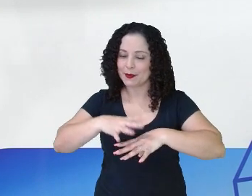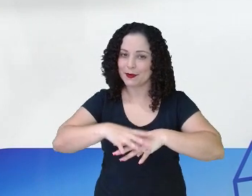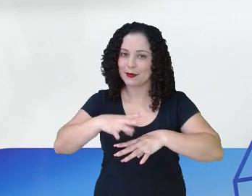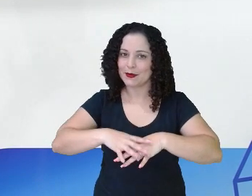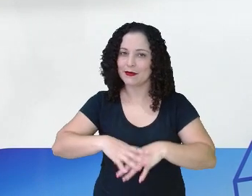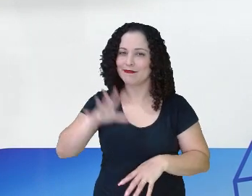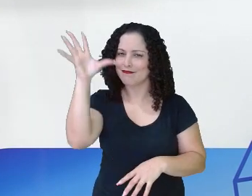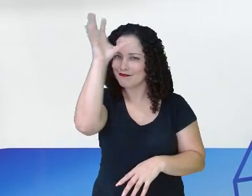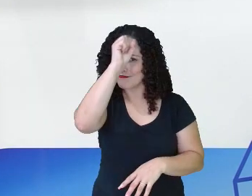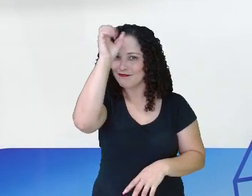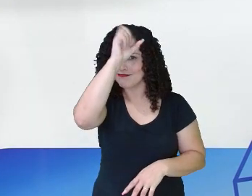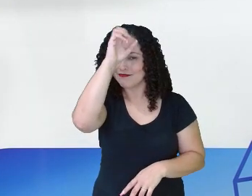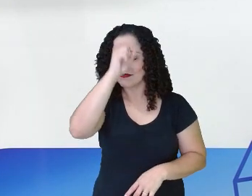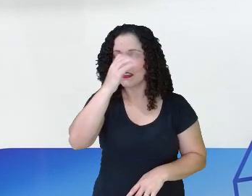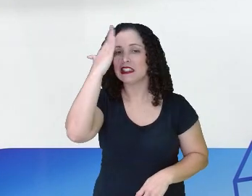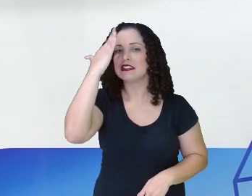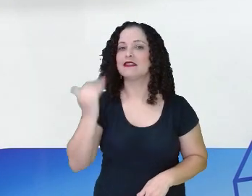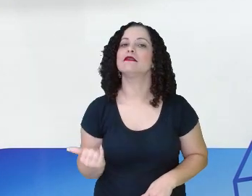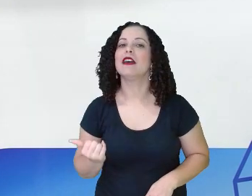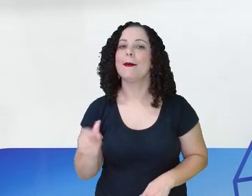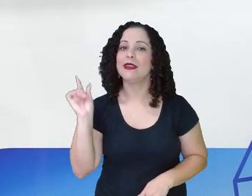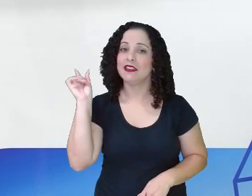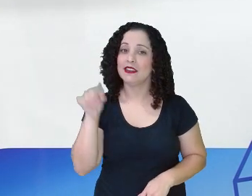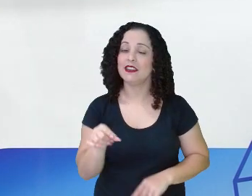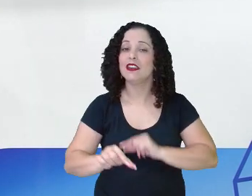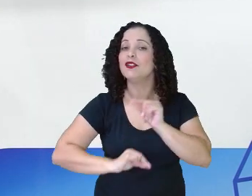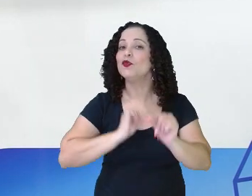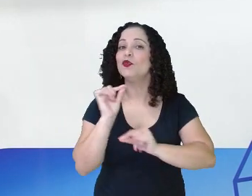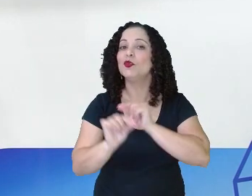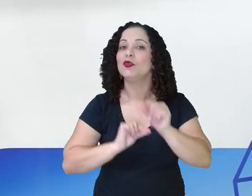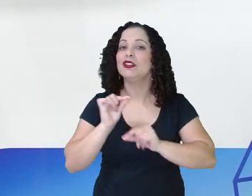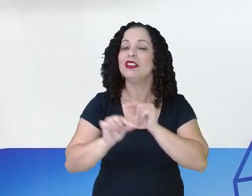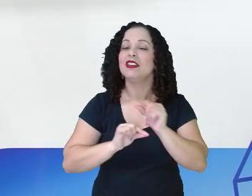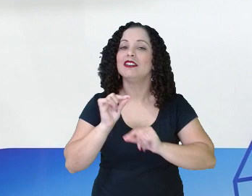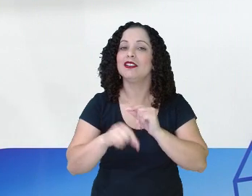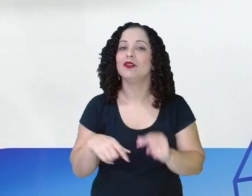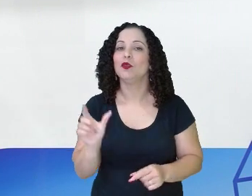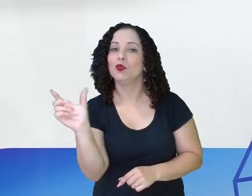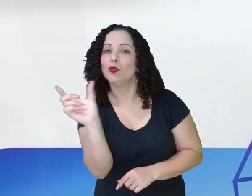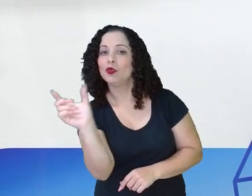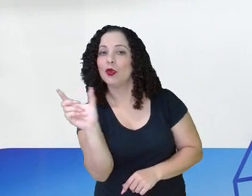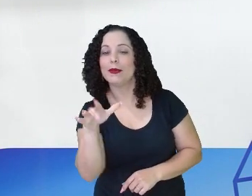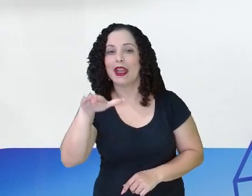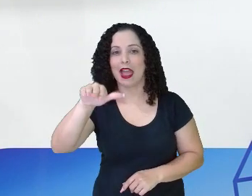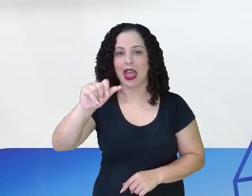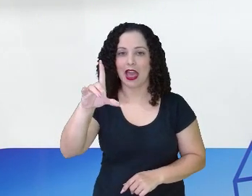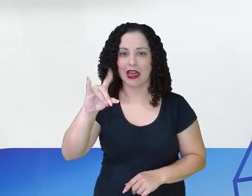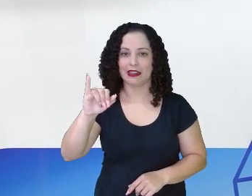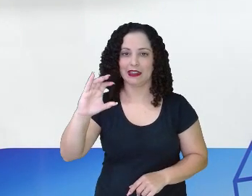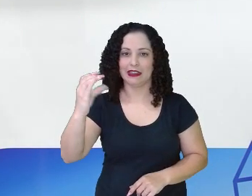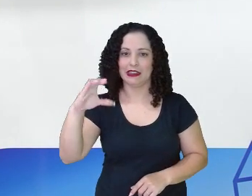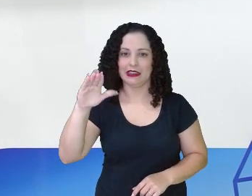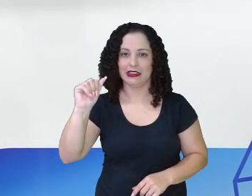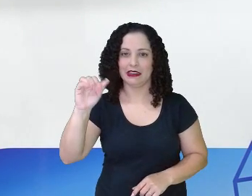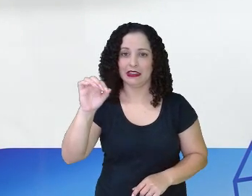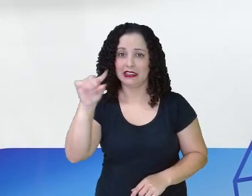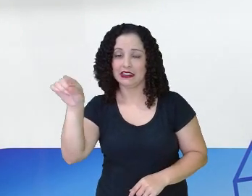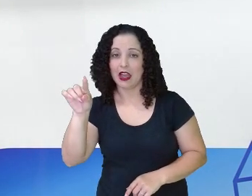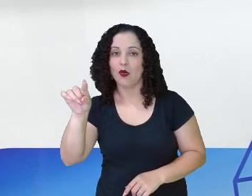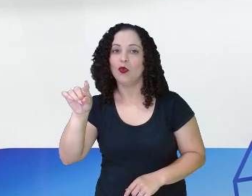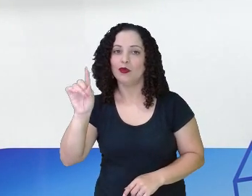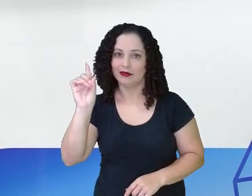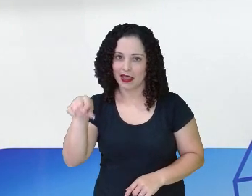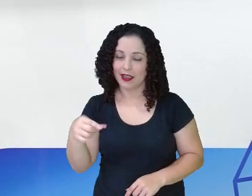com a professora Kedma sabem que a operação é chamada de adição. Então, se